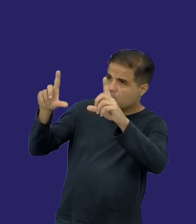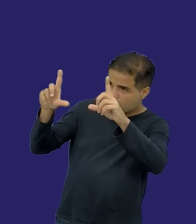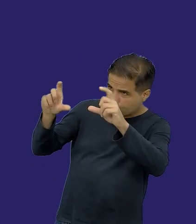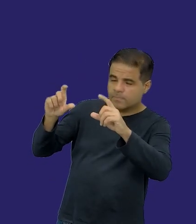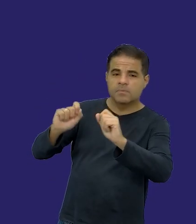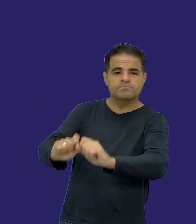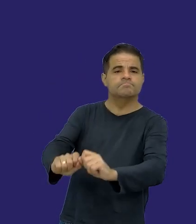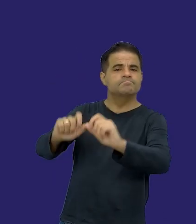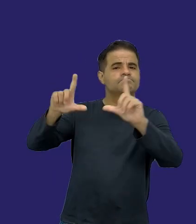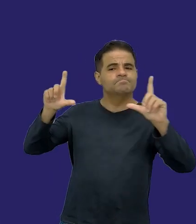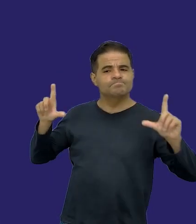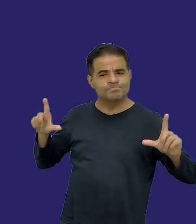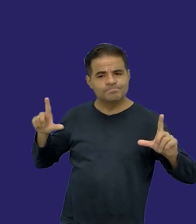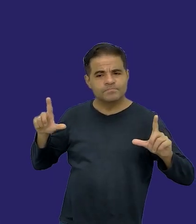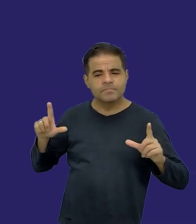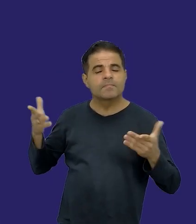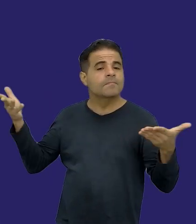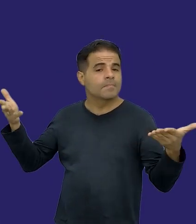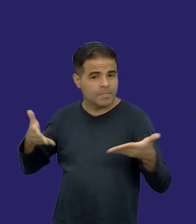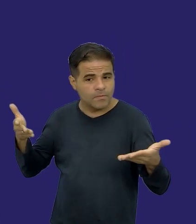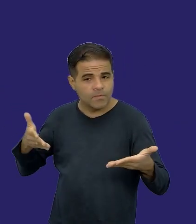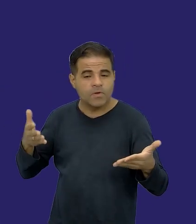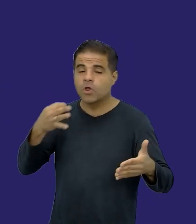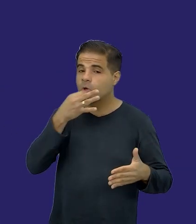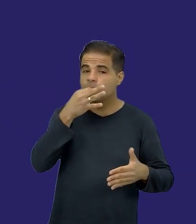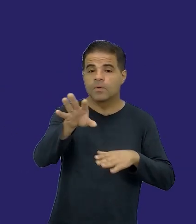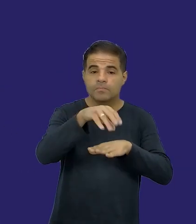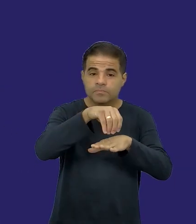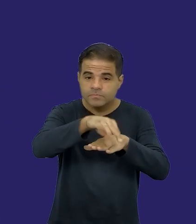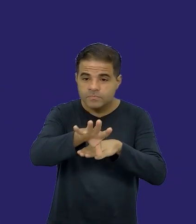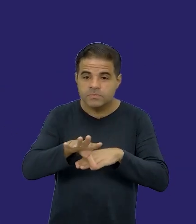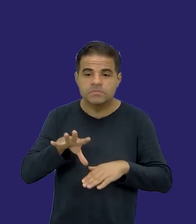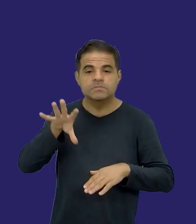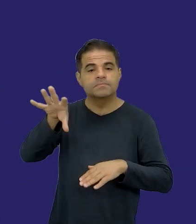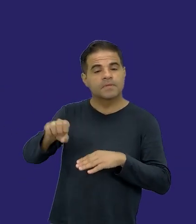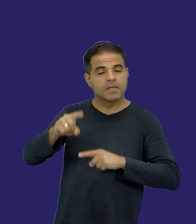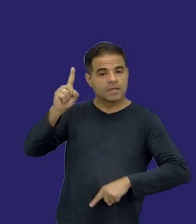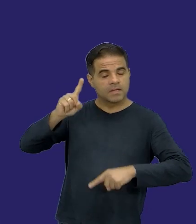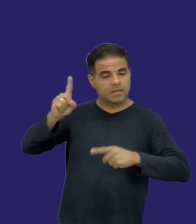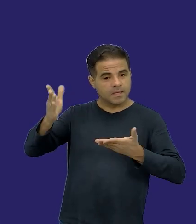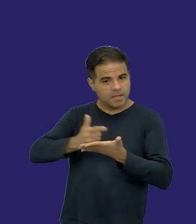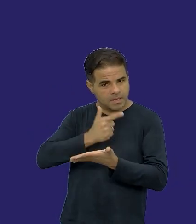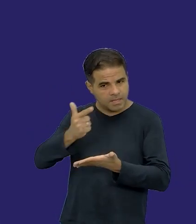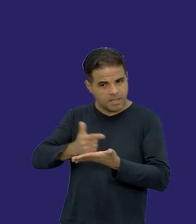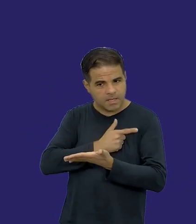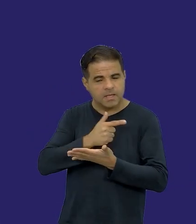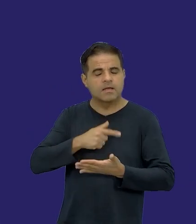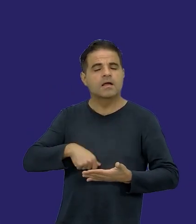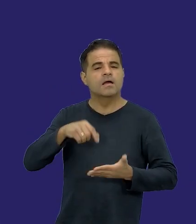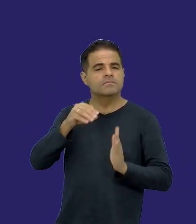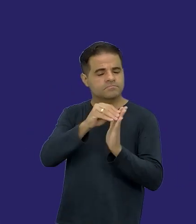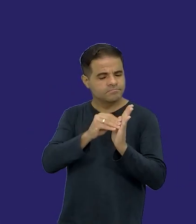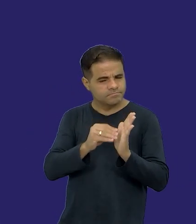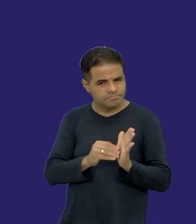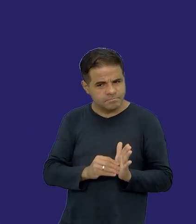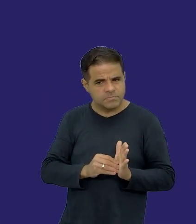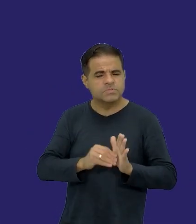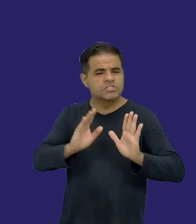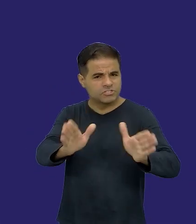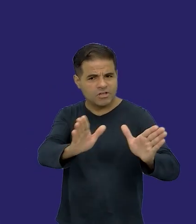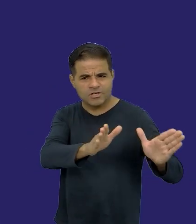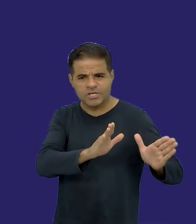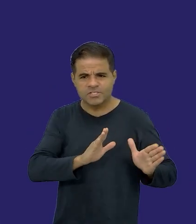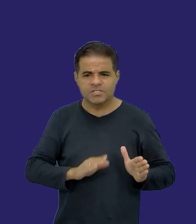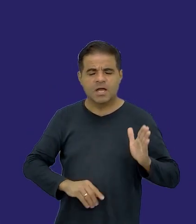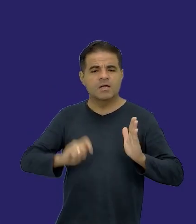aqui na tela. Agora, eu sugiro que peguem aí os seus cadernos de bordo, né? Aquele que você